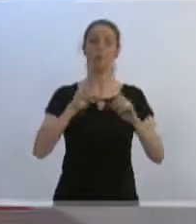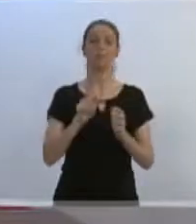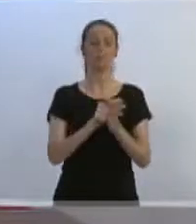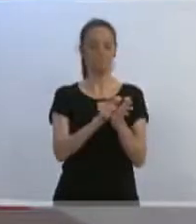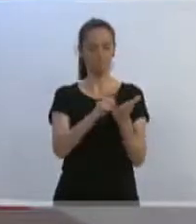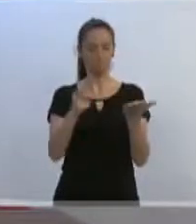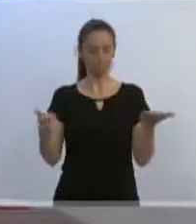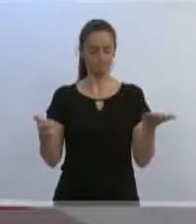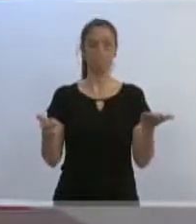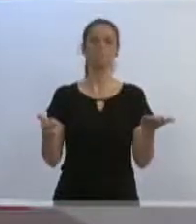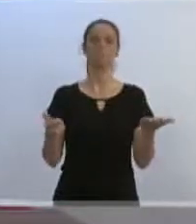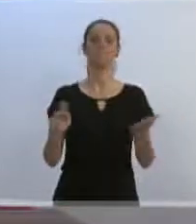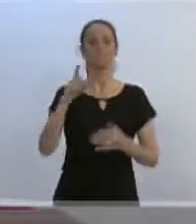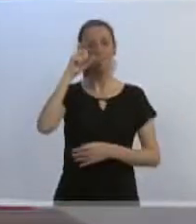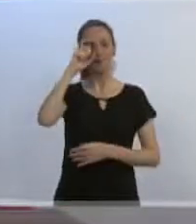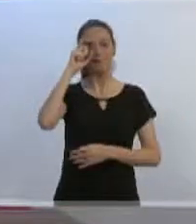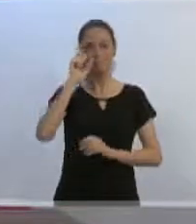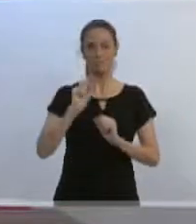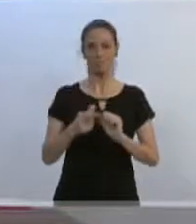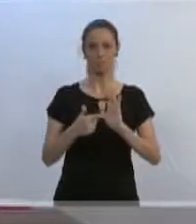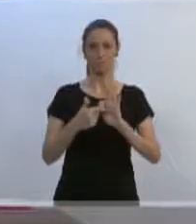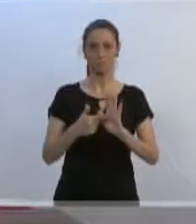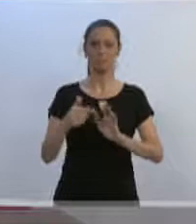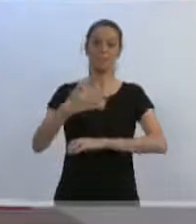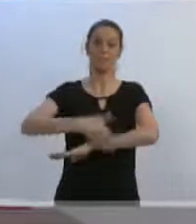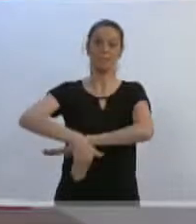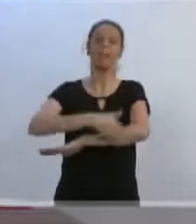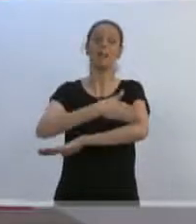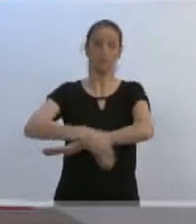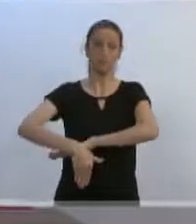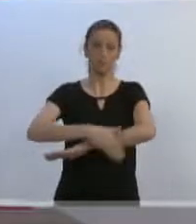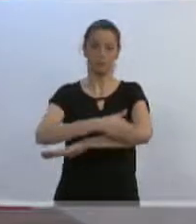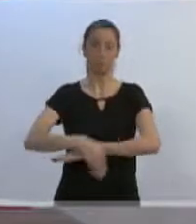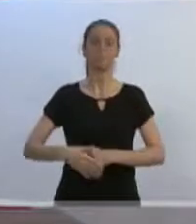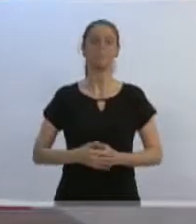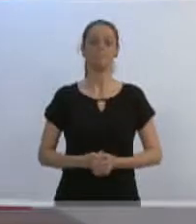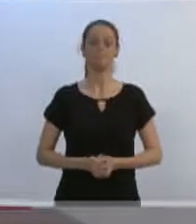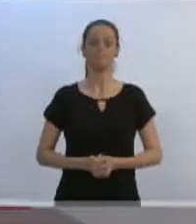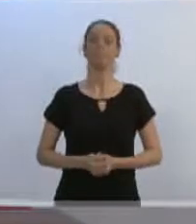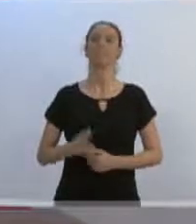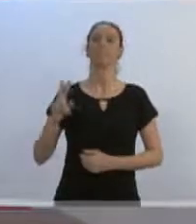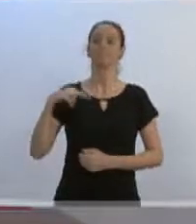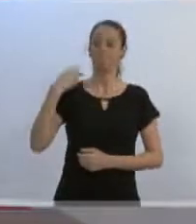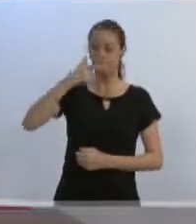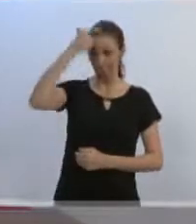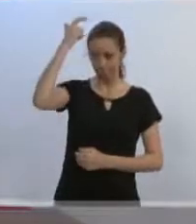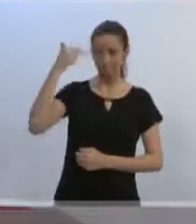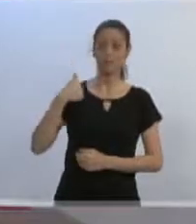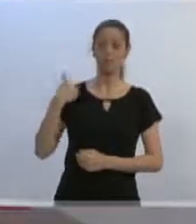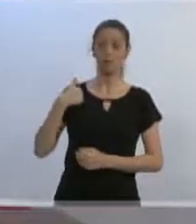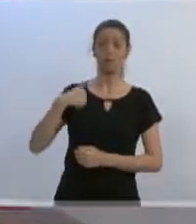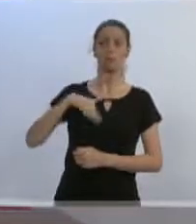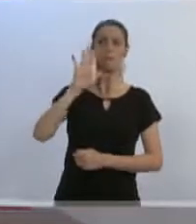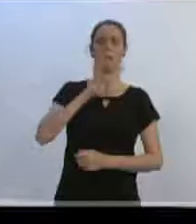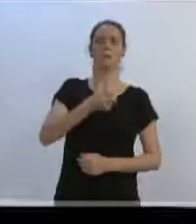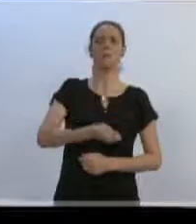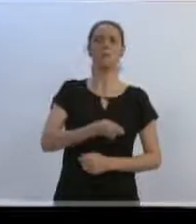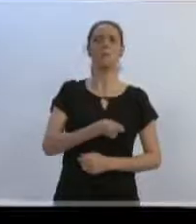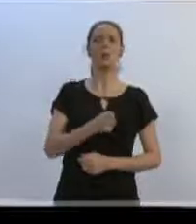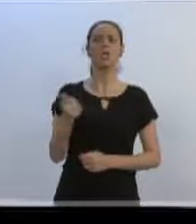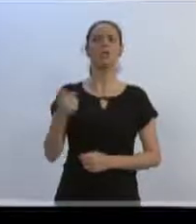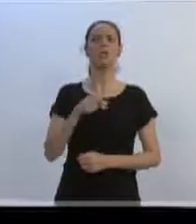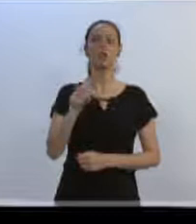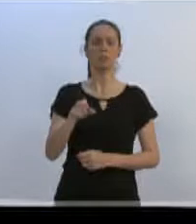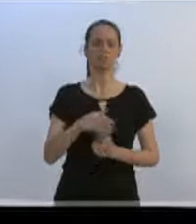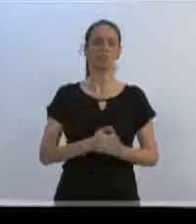jornal também está aqui né eles quer colocar teresa marta max leandro eu vou ser mais incisivo que vossa excelência eu